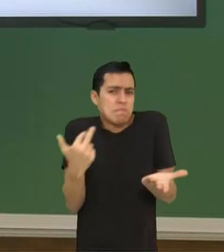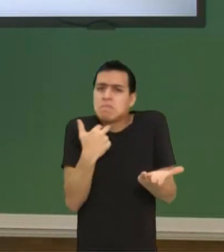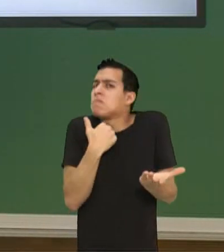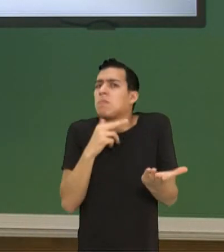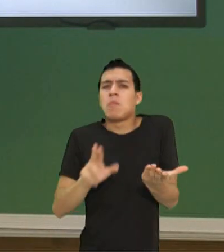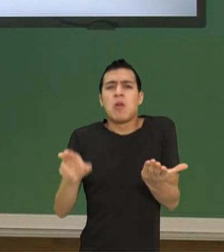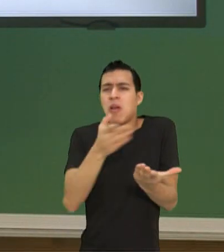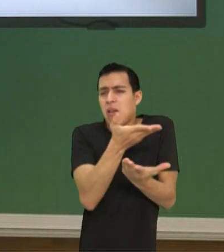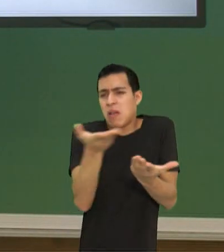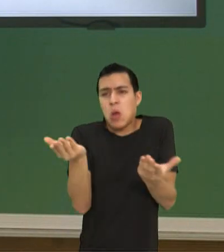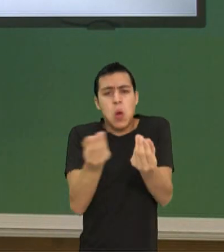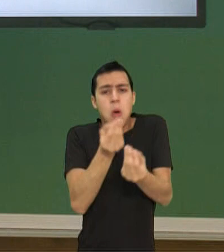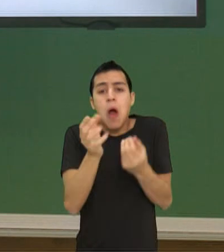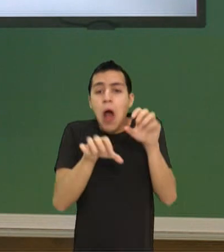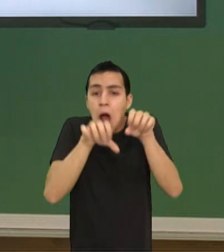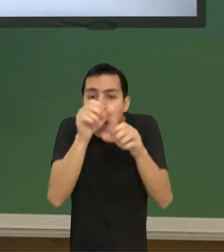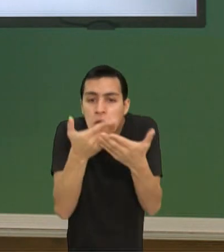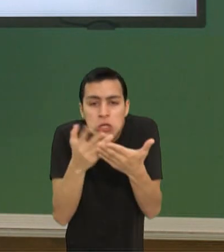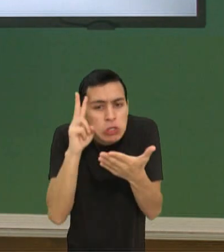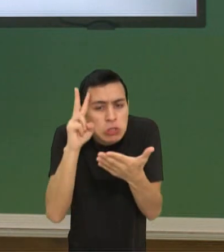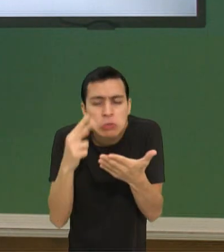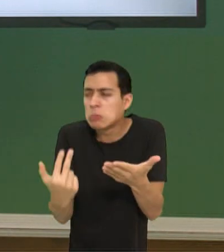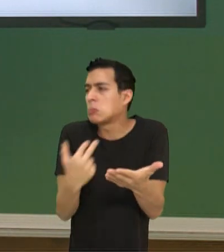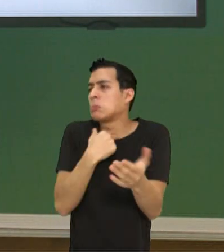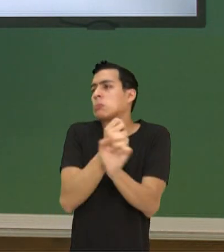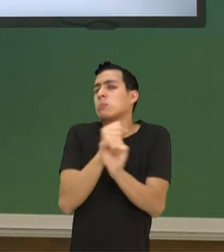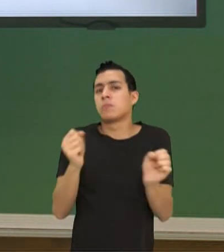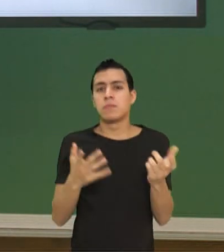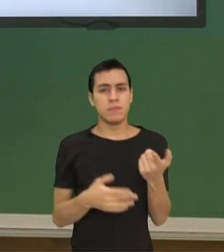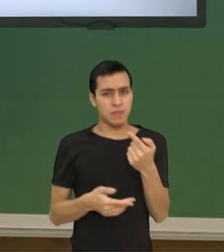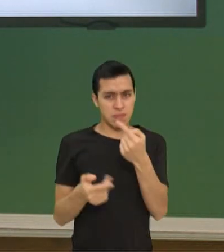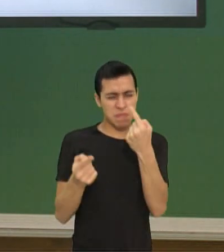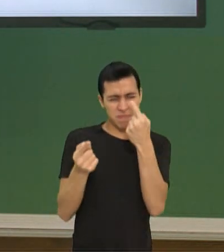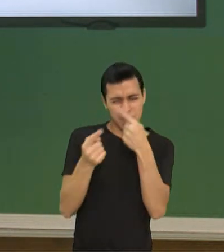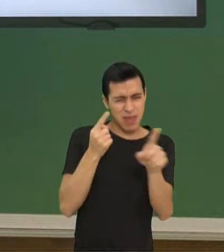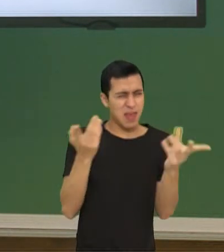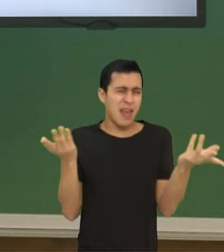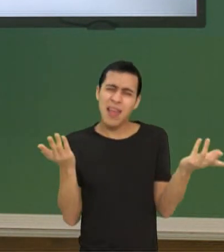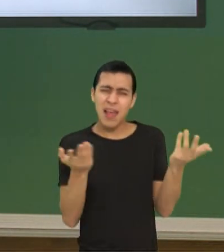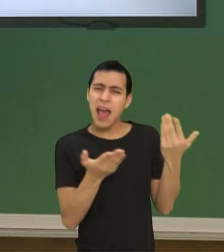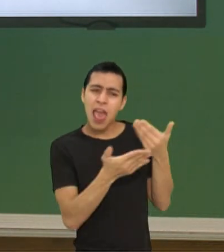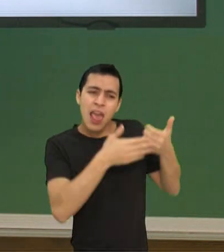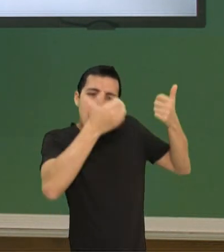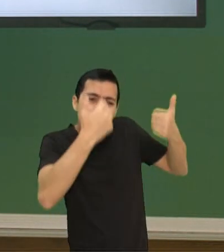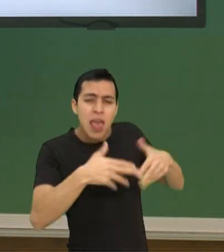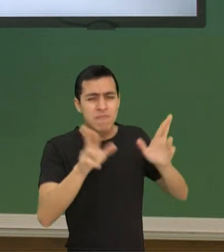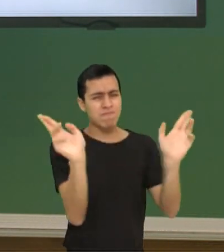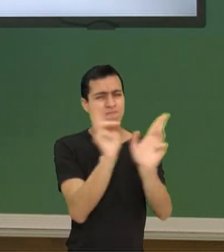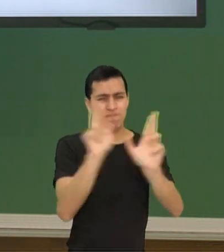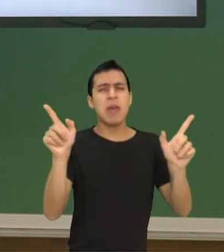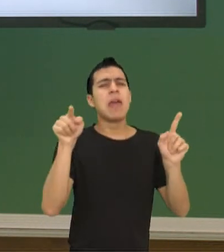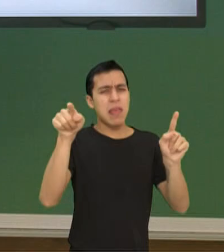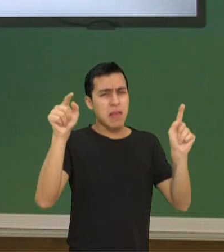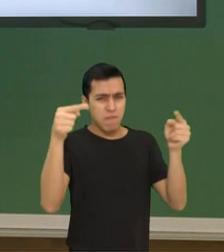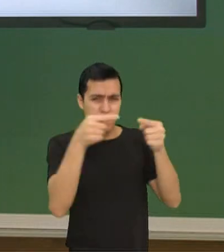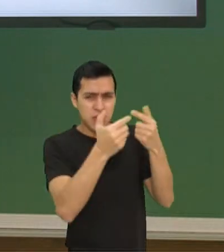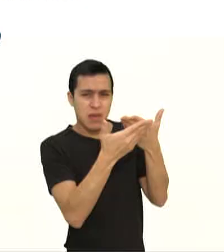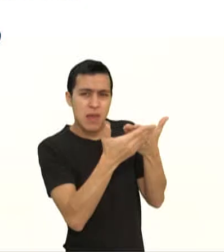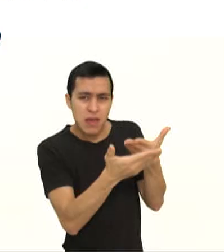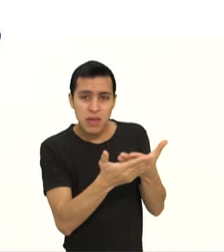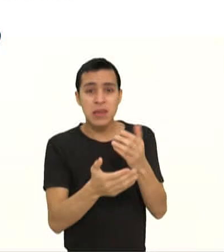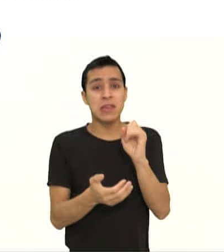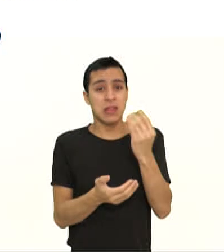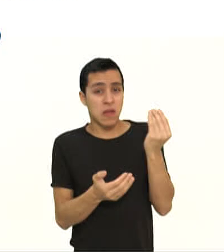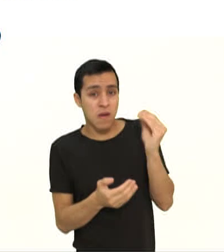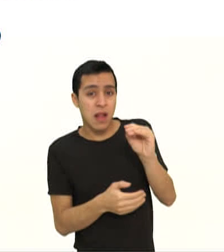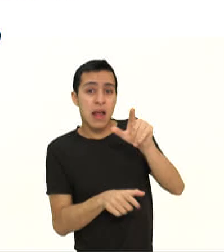utilizá-las como fontes para o estudo da história. Nada a ver essa daqui, né? Passamos a aula toda justamente falando o contrário. Bom, quem marcou a letra